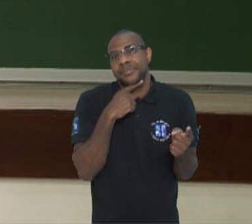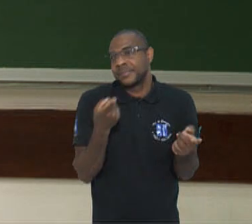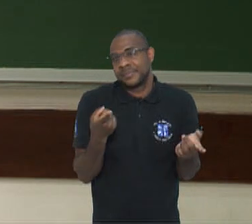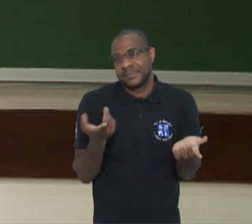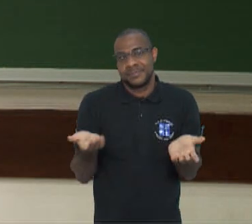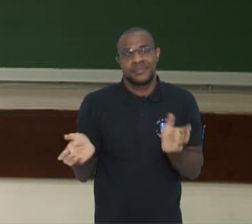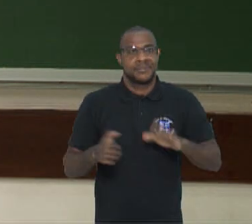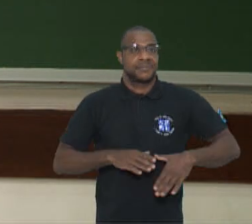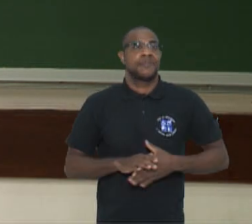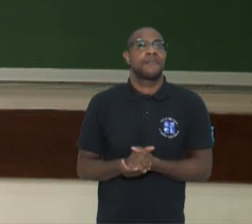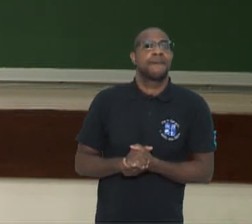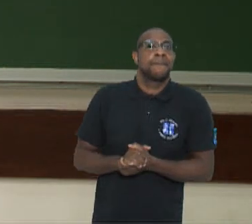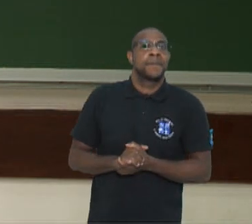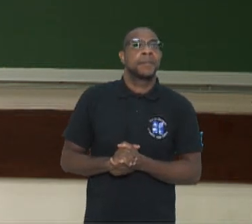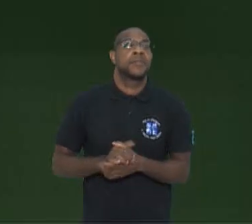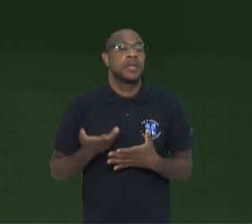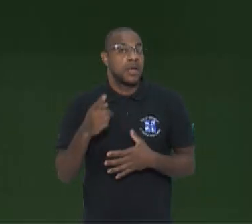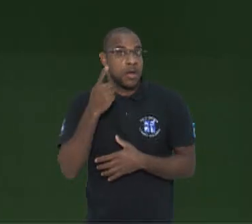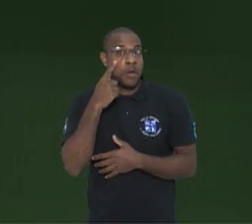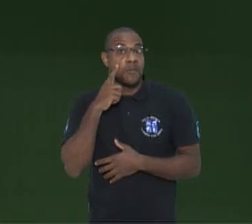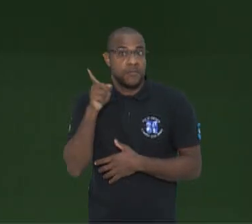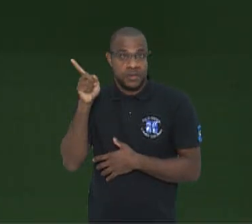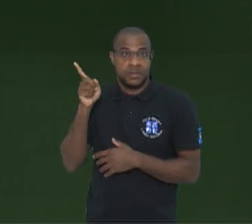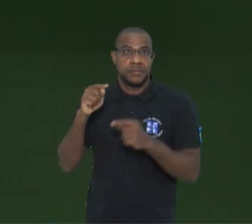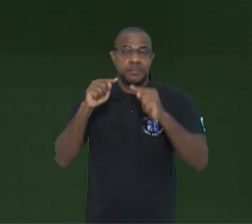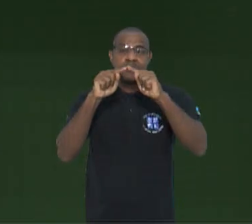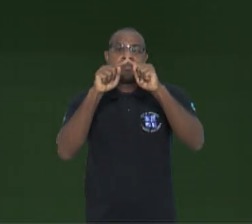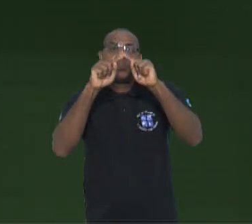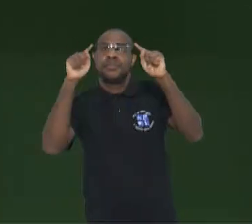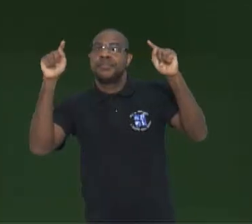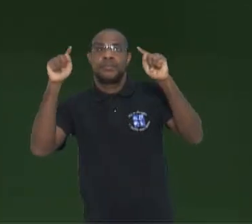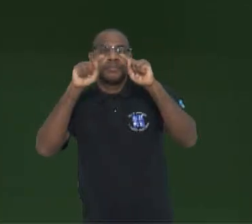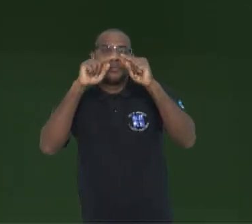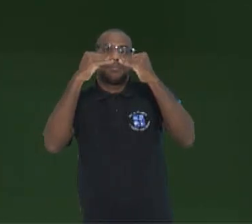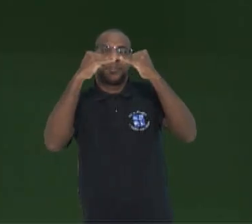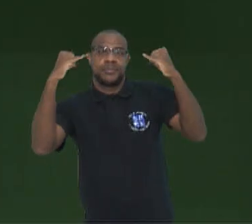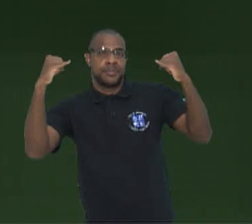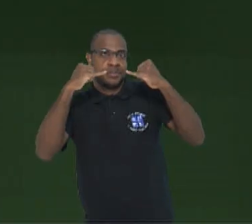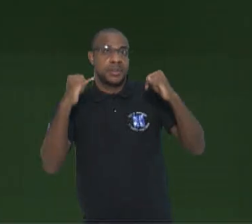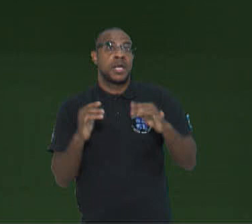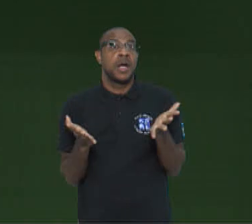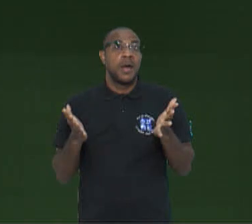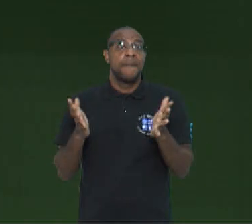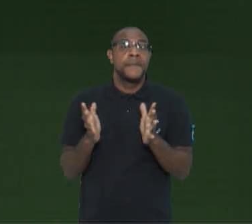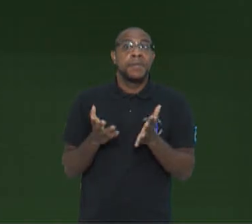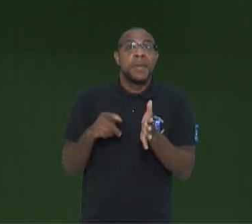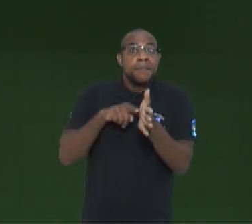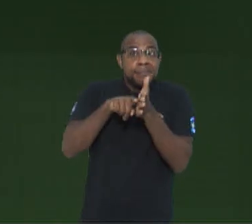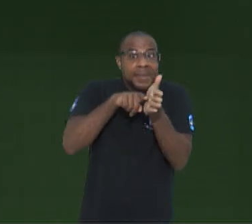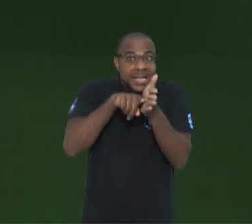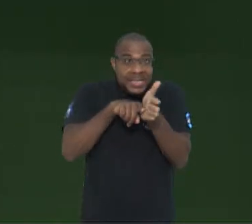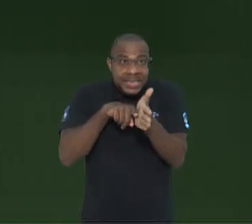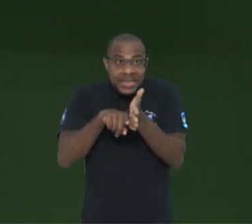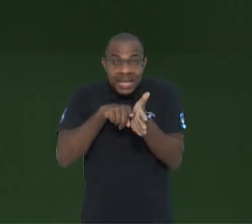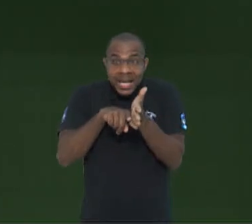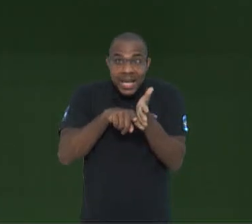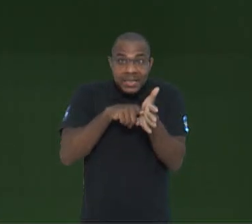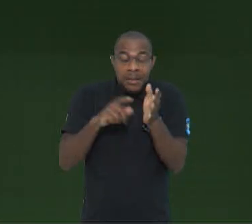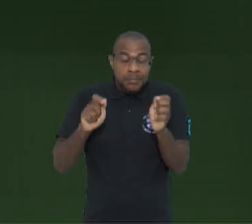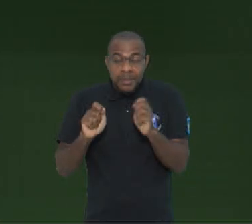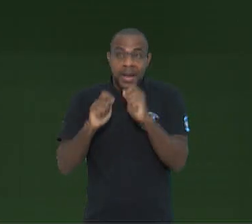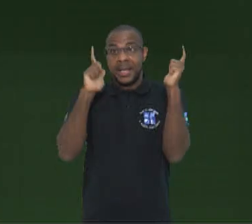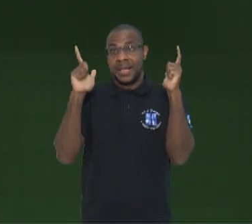aqui dizendo, mas vamos então ver o que seria grifado, né? Então, especialistas alertam, não é a professora quem